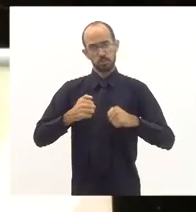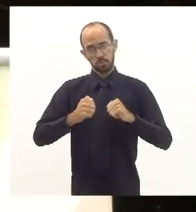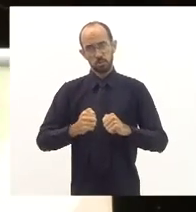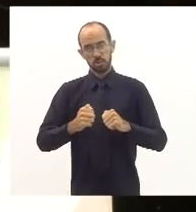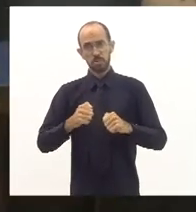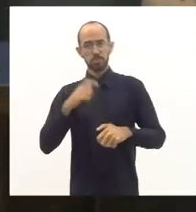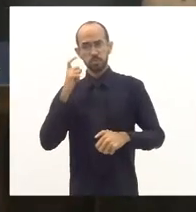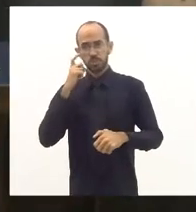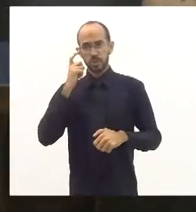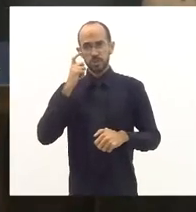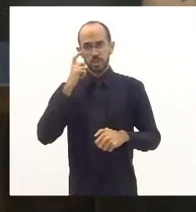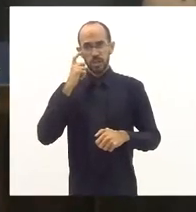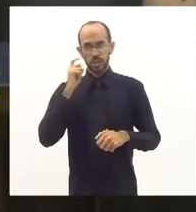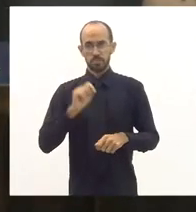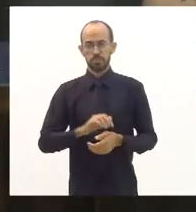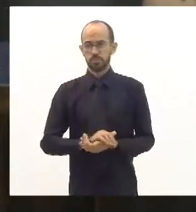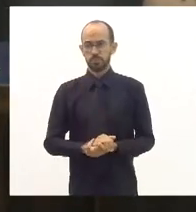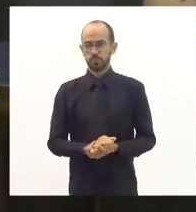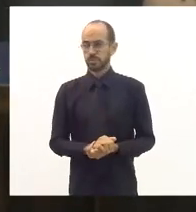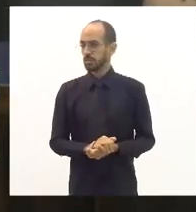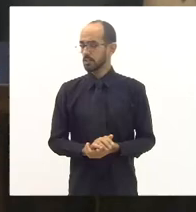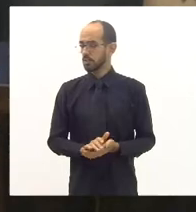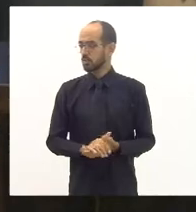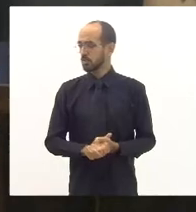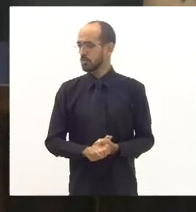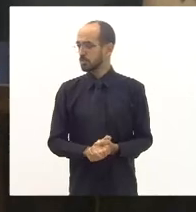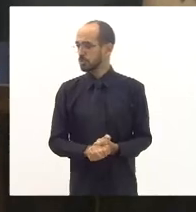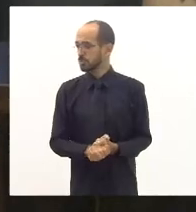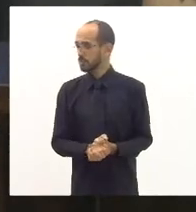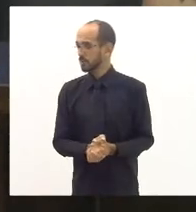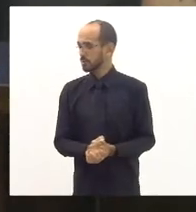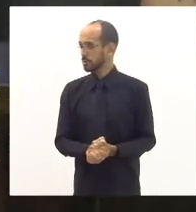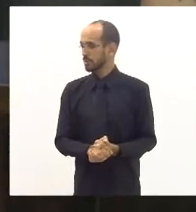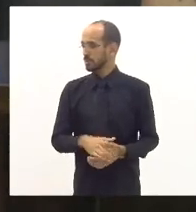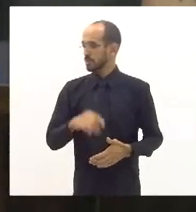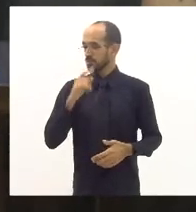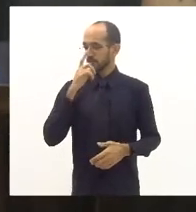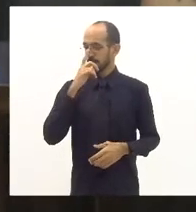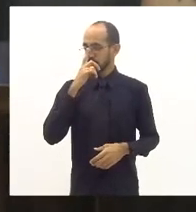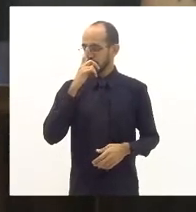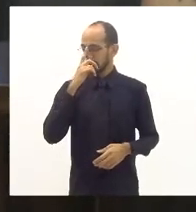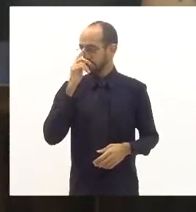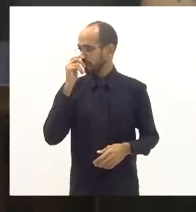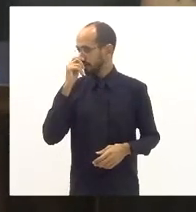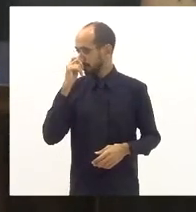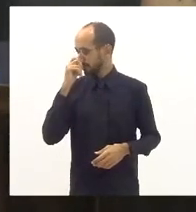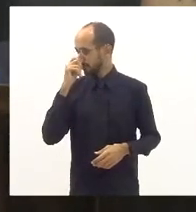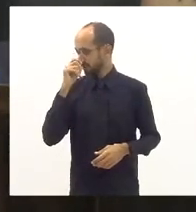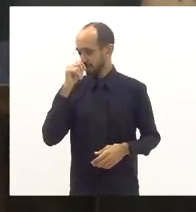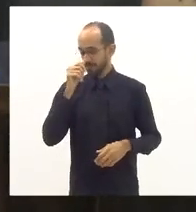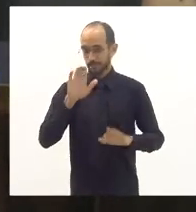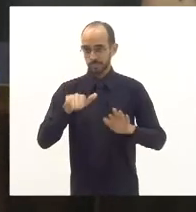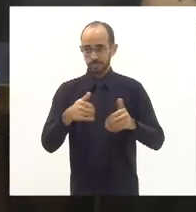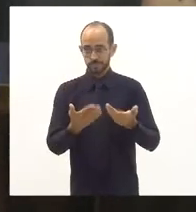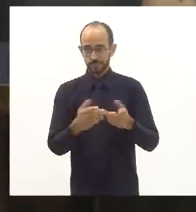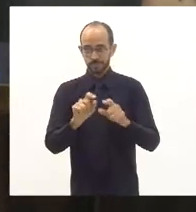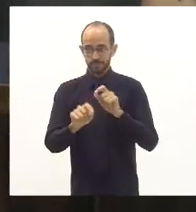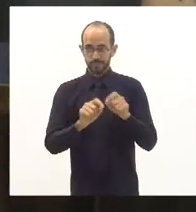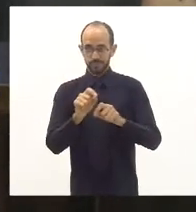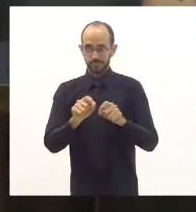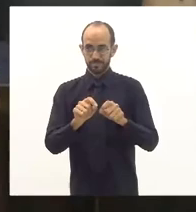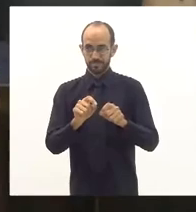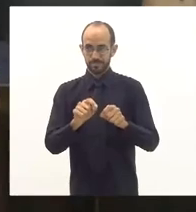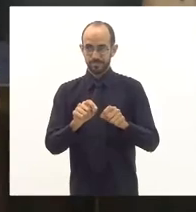secretários pensar aqui, manifestando boa vontade. Sim. Conhecem as leis, têm equipes valorosas.